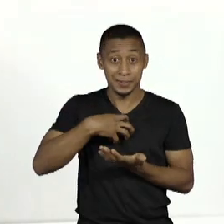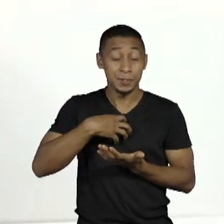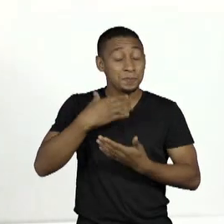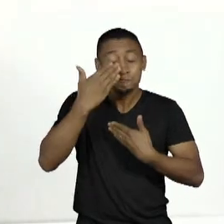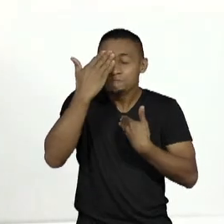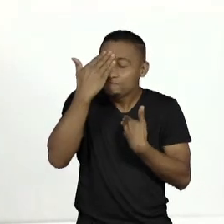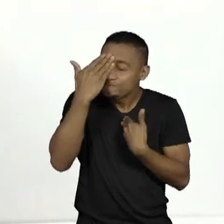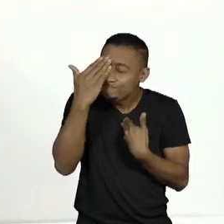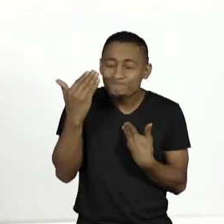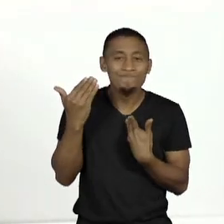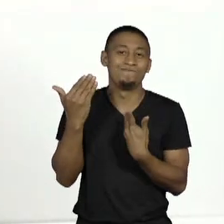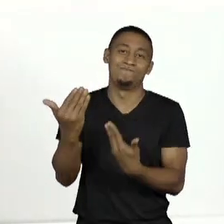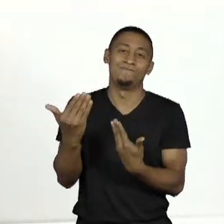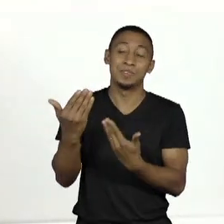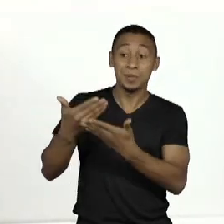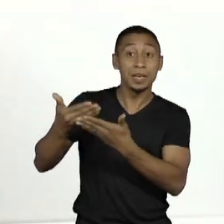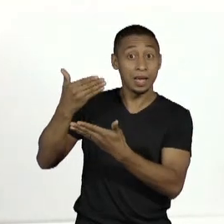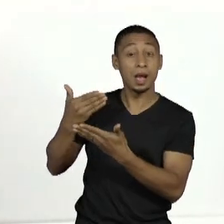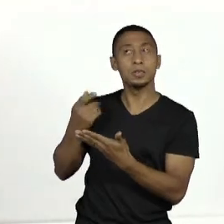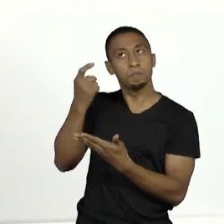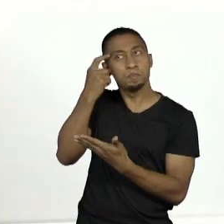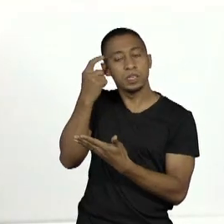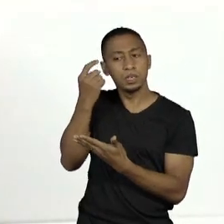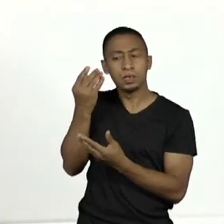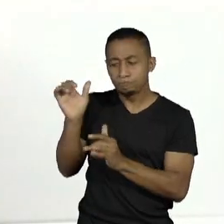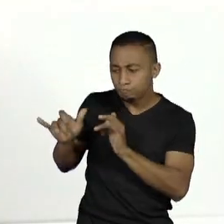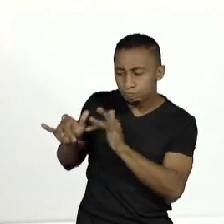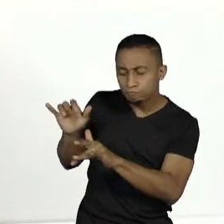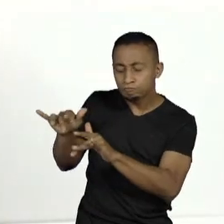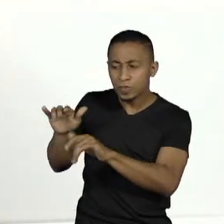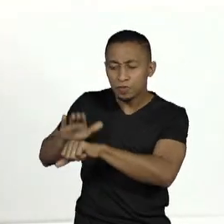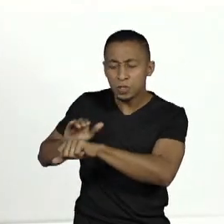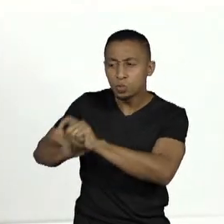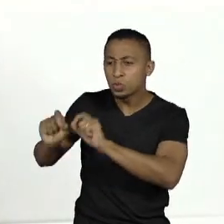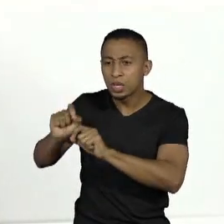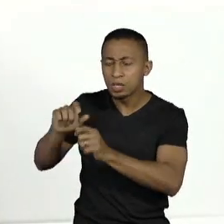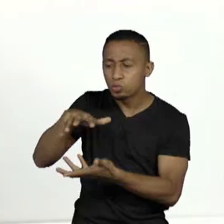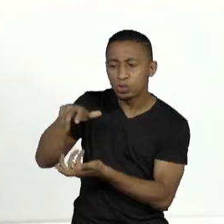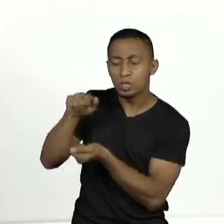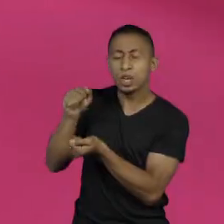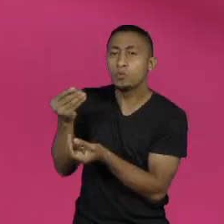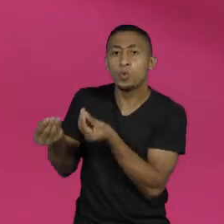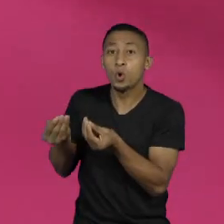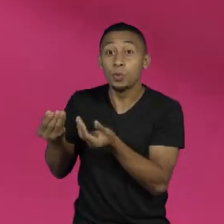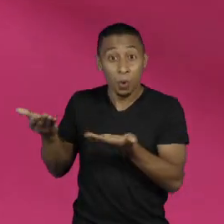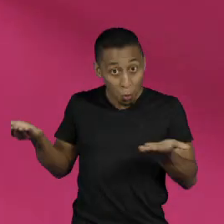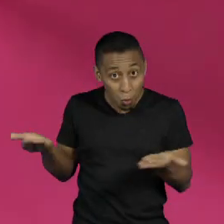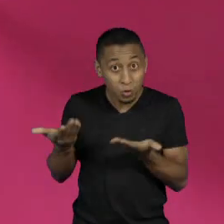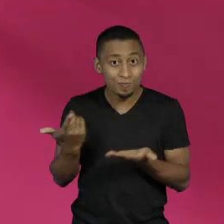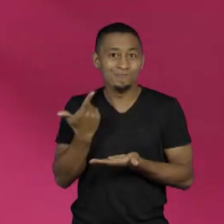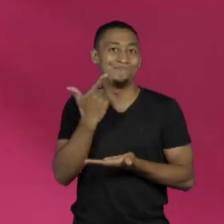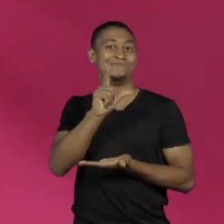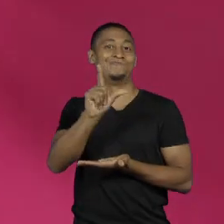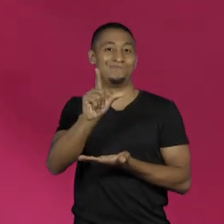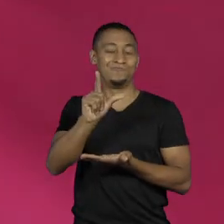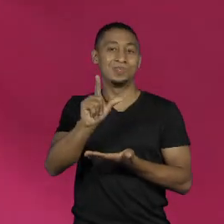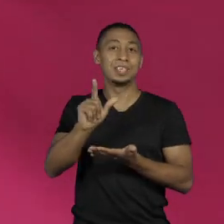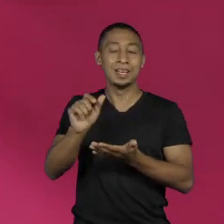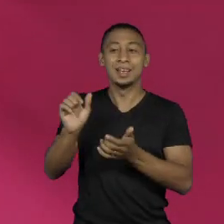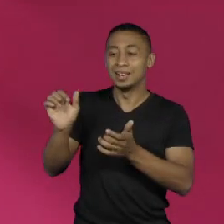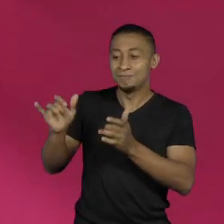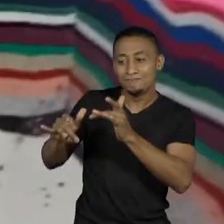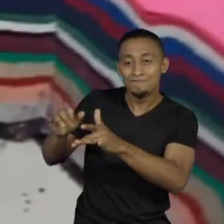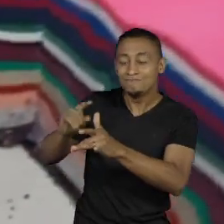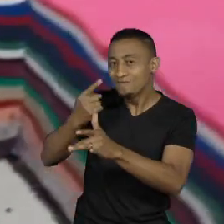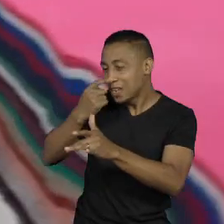gente pensou em fazer com os resíduos hoje está acontecendo, né? Além de não colocar tanto resíduo no